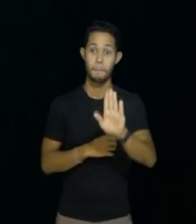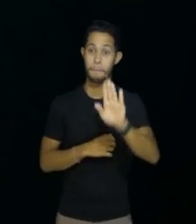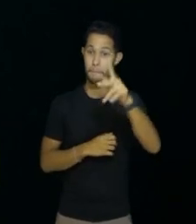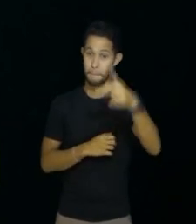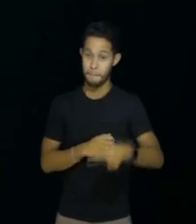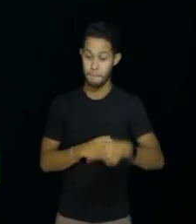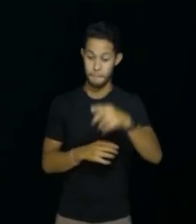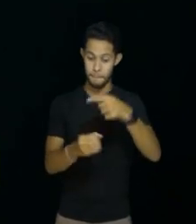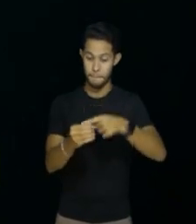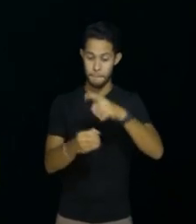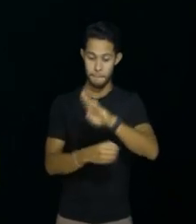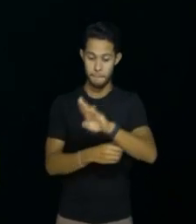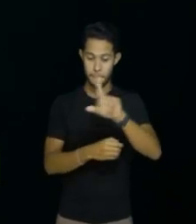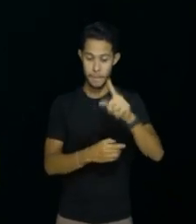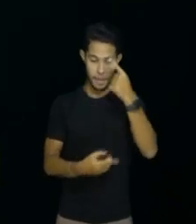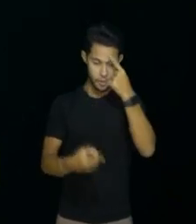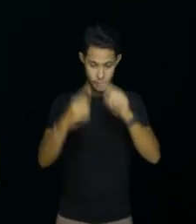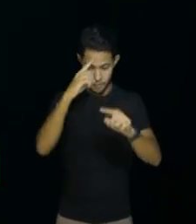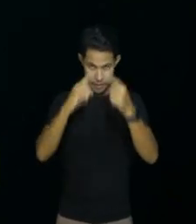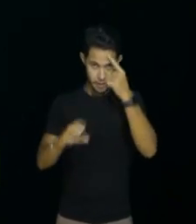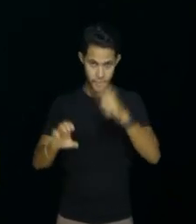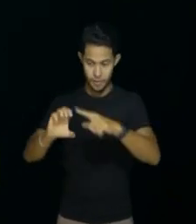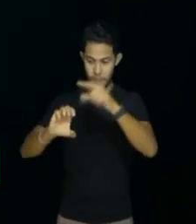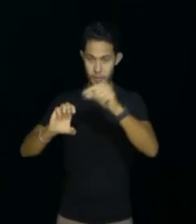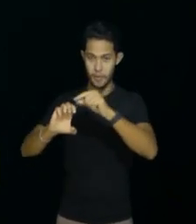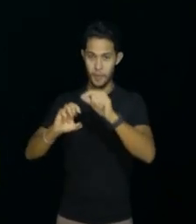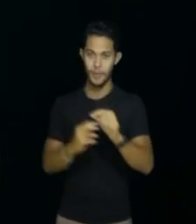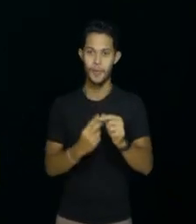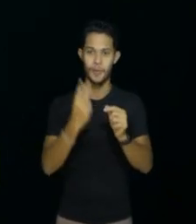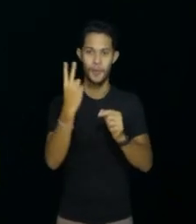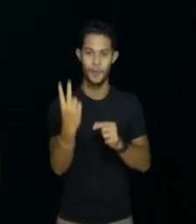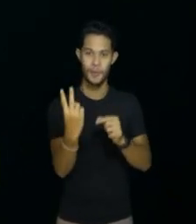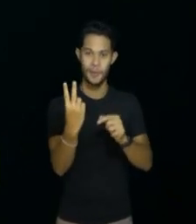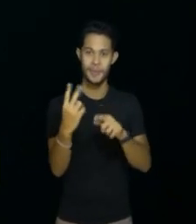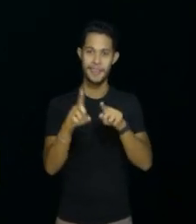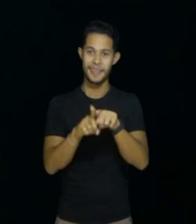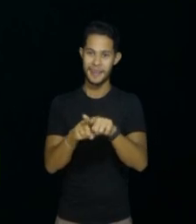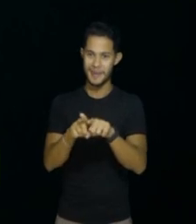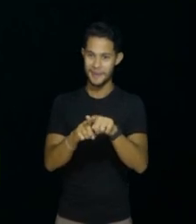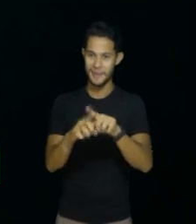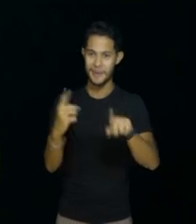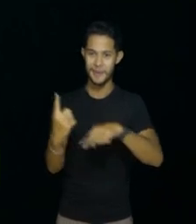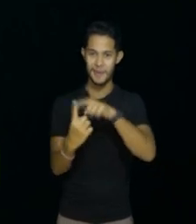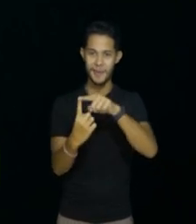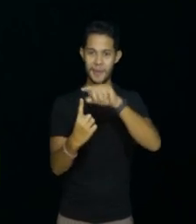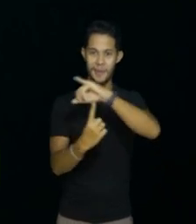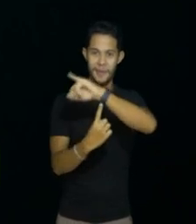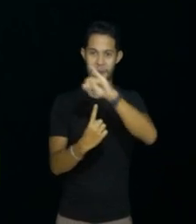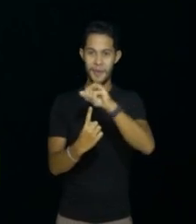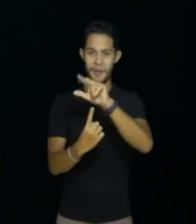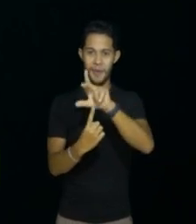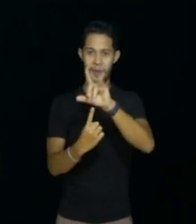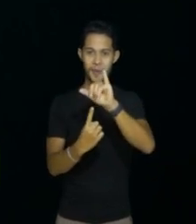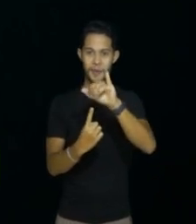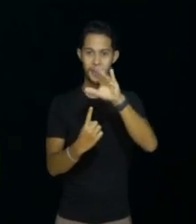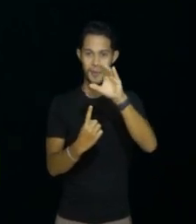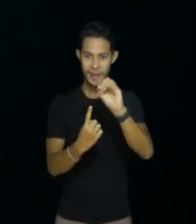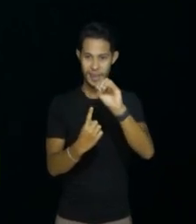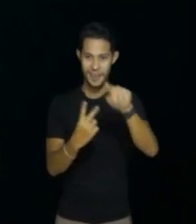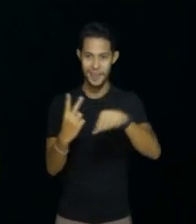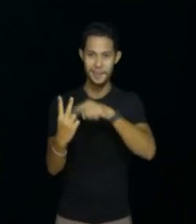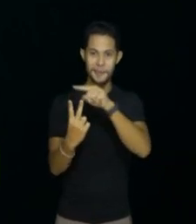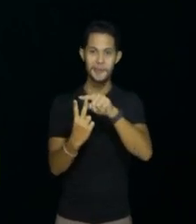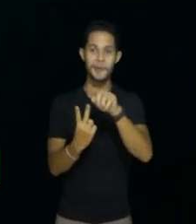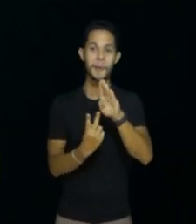empreendedorismo. E está aqui uma dupla de irmãos que nos orgulham e nos inspiram. O Juliano e o Bruno. Juliano e o Bruno, que são da família